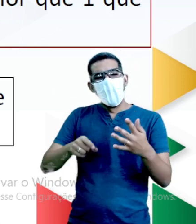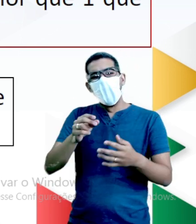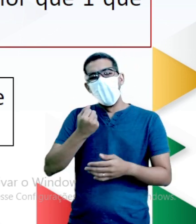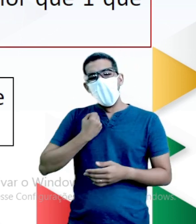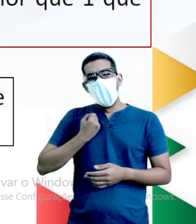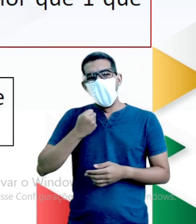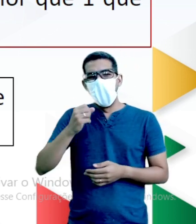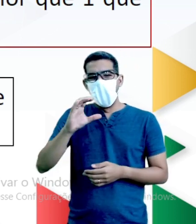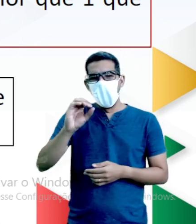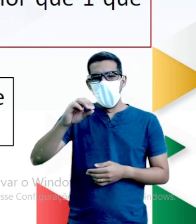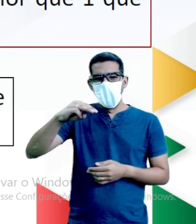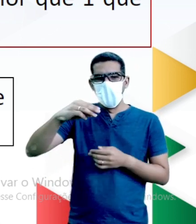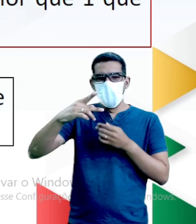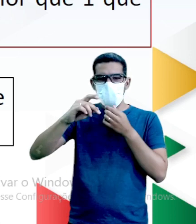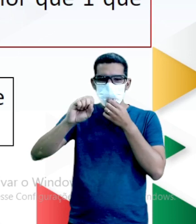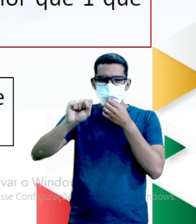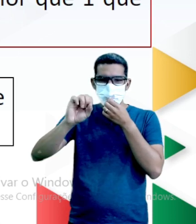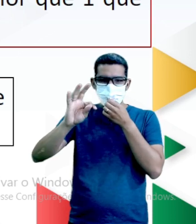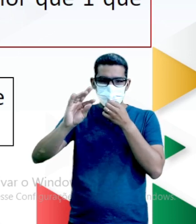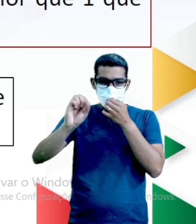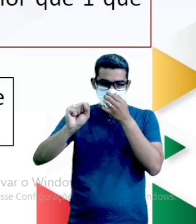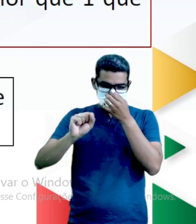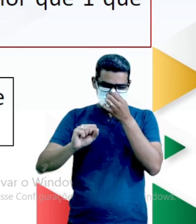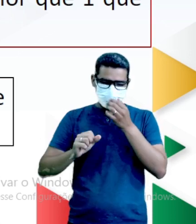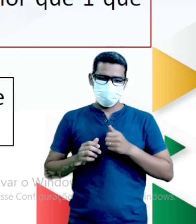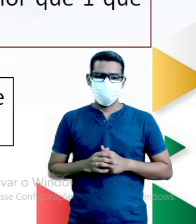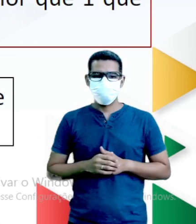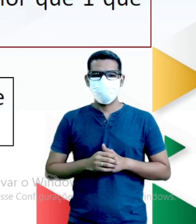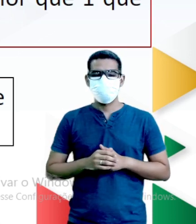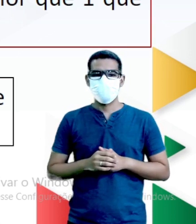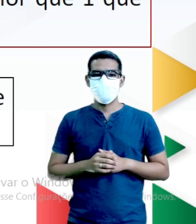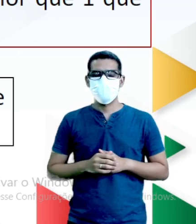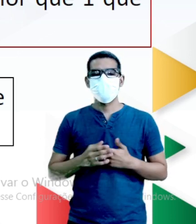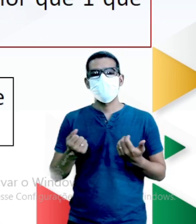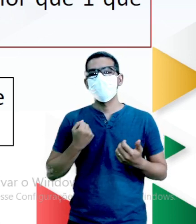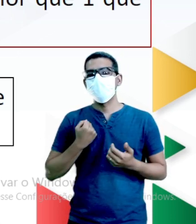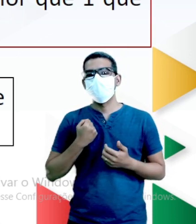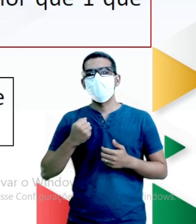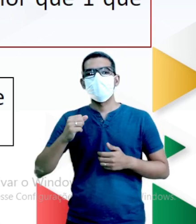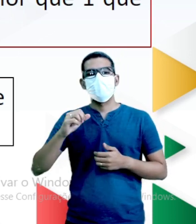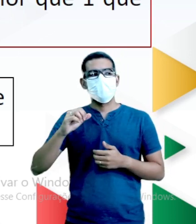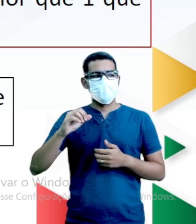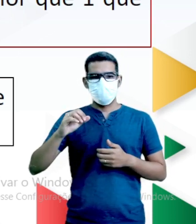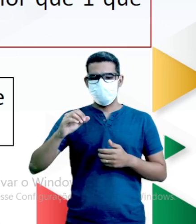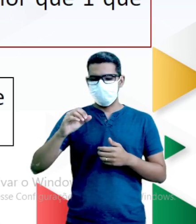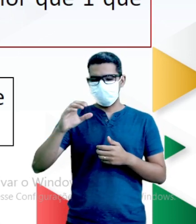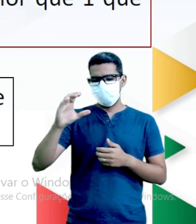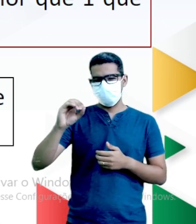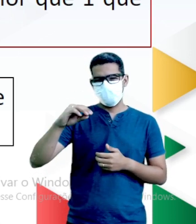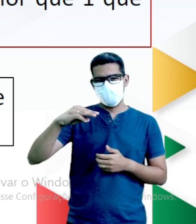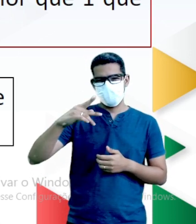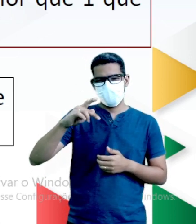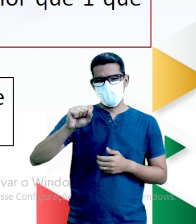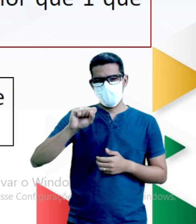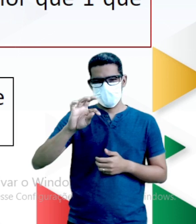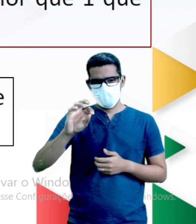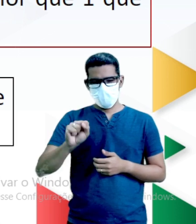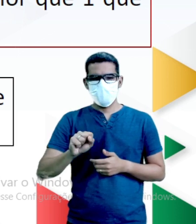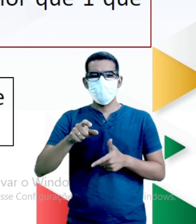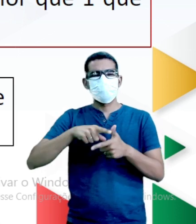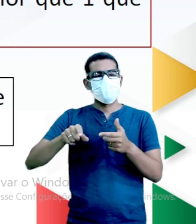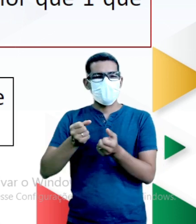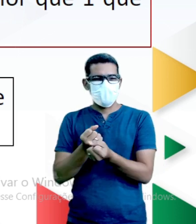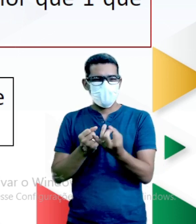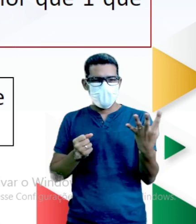número primo só é divisível por 1 e por ele mesmo, e o número composto são todos os números que são divisíveis por